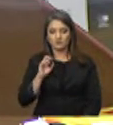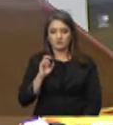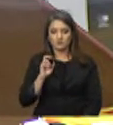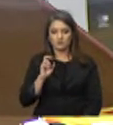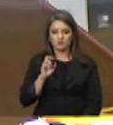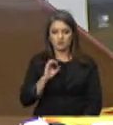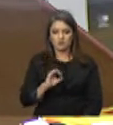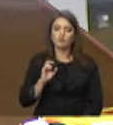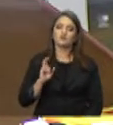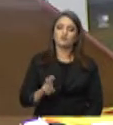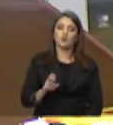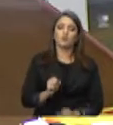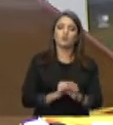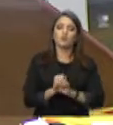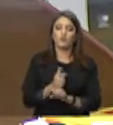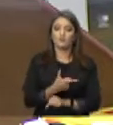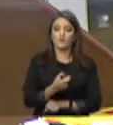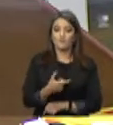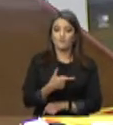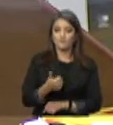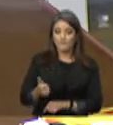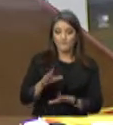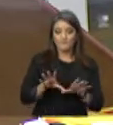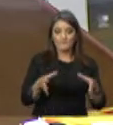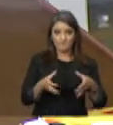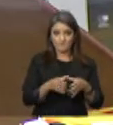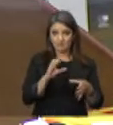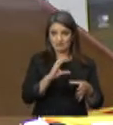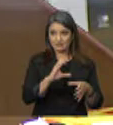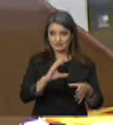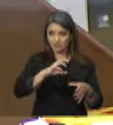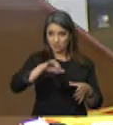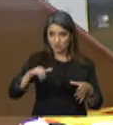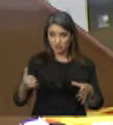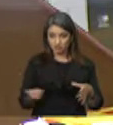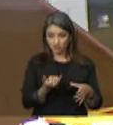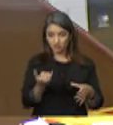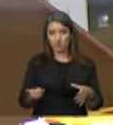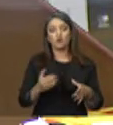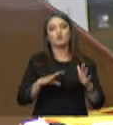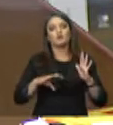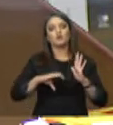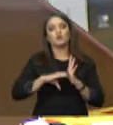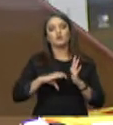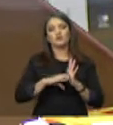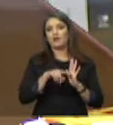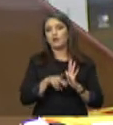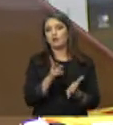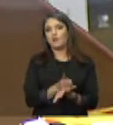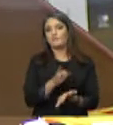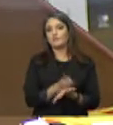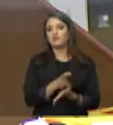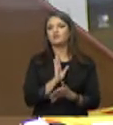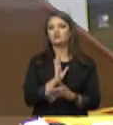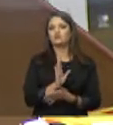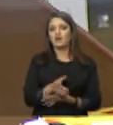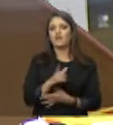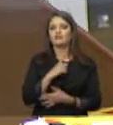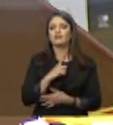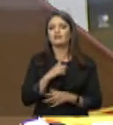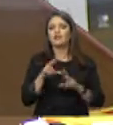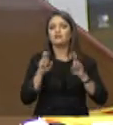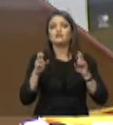e2021 Tu ficas aqui a própria comissão de Constituição justiça e Cidadania ccj do Senado Federal abordou uma